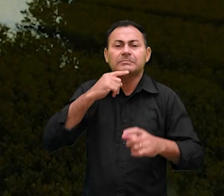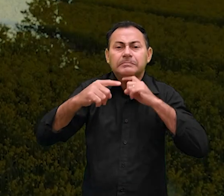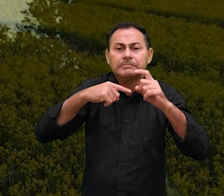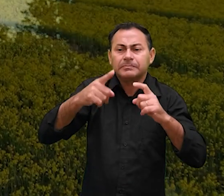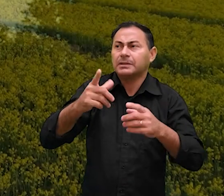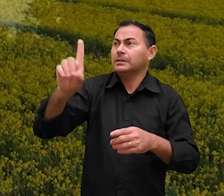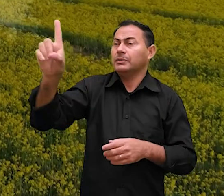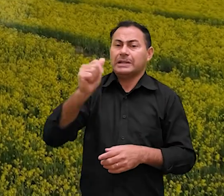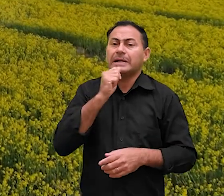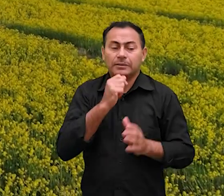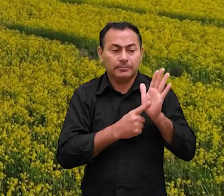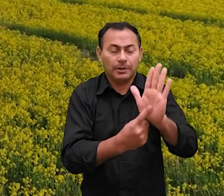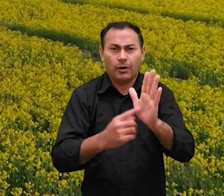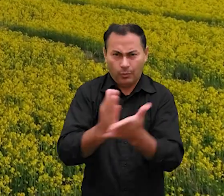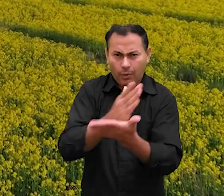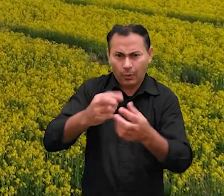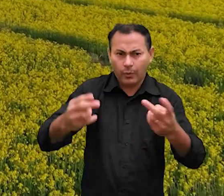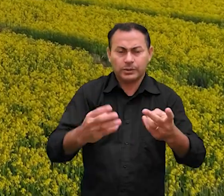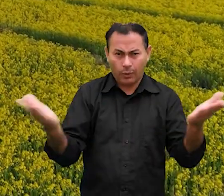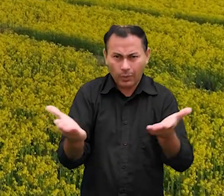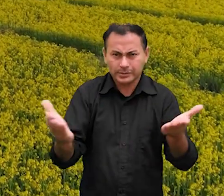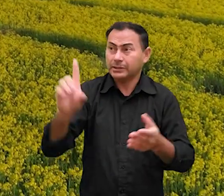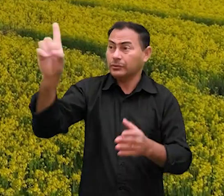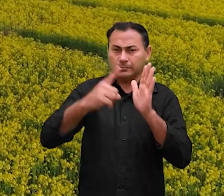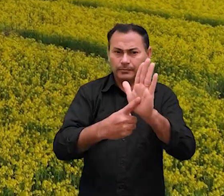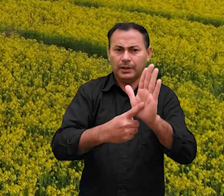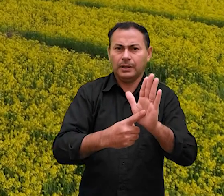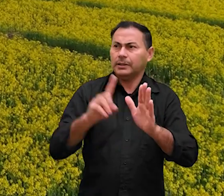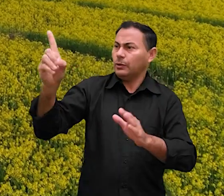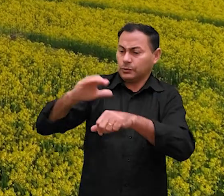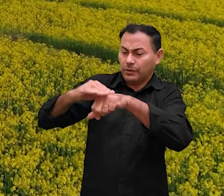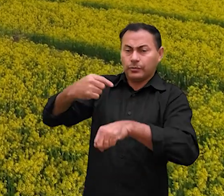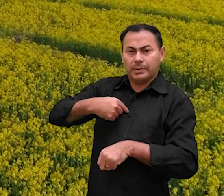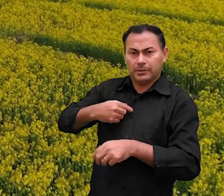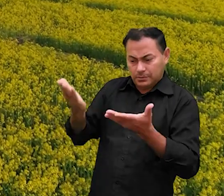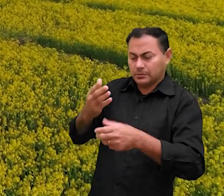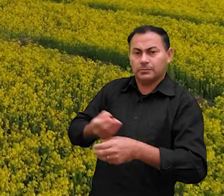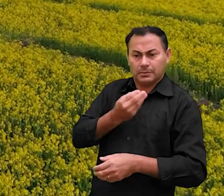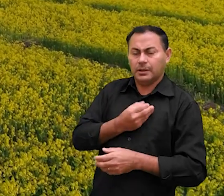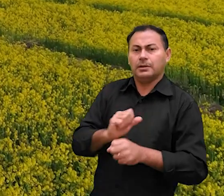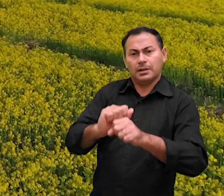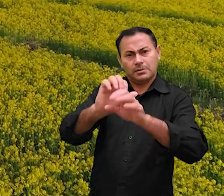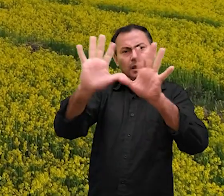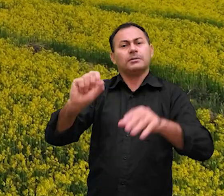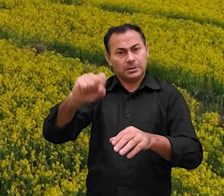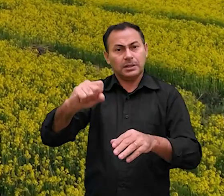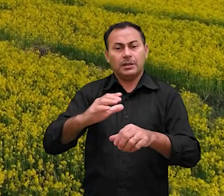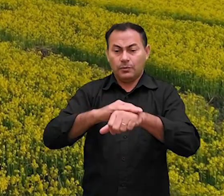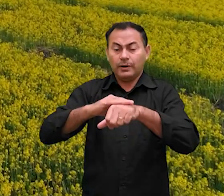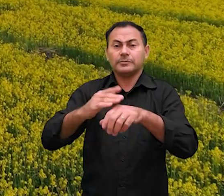uma dúvida. Será que Deus ainda revela alguma coisa pessoalmente? Deus fala comigo pessoalmente? É claro que